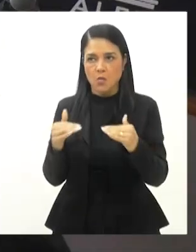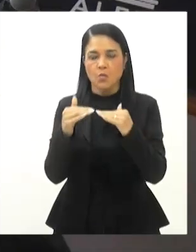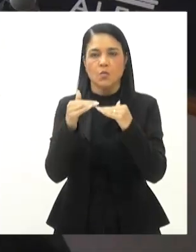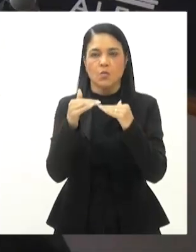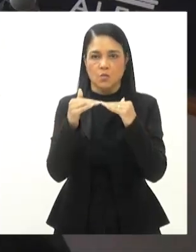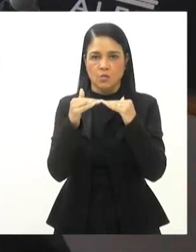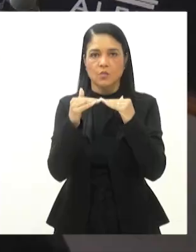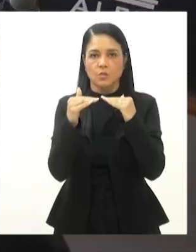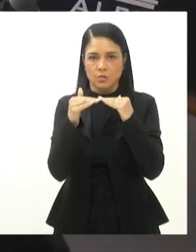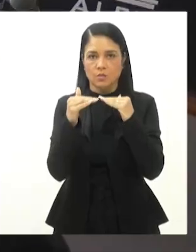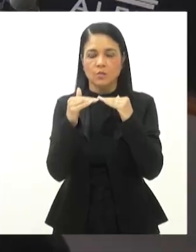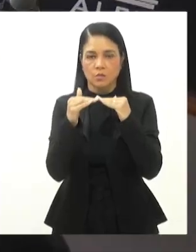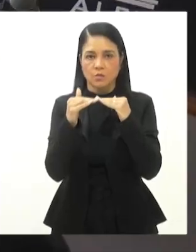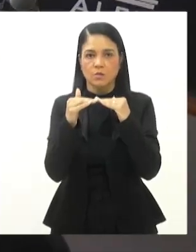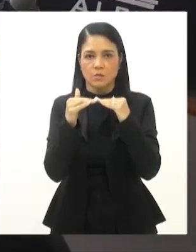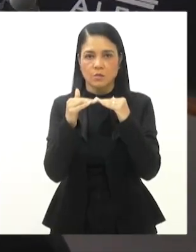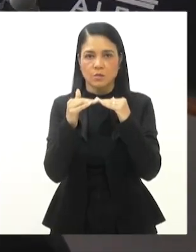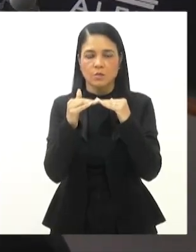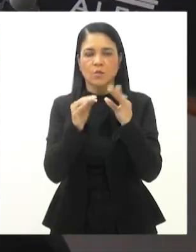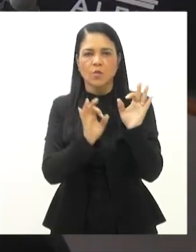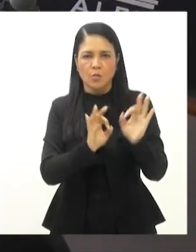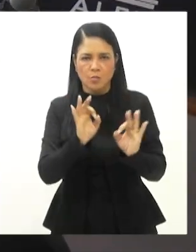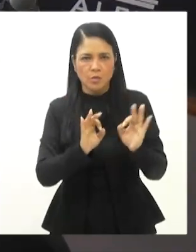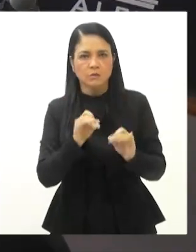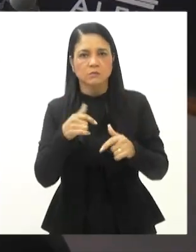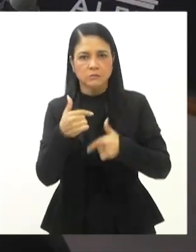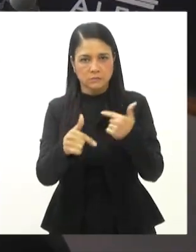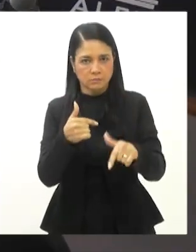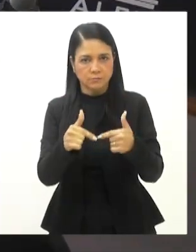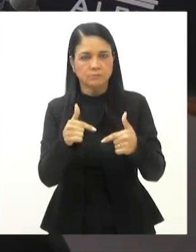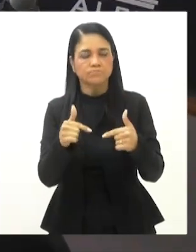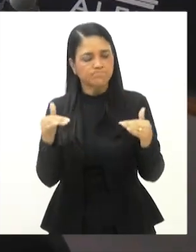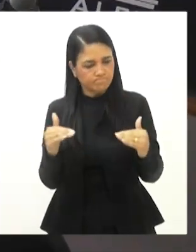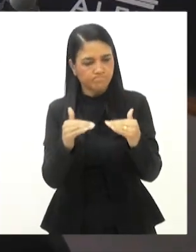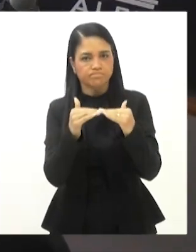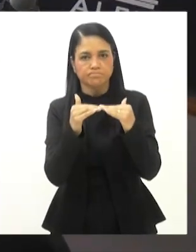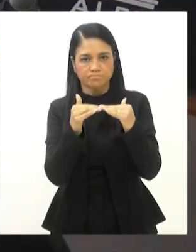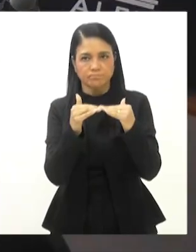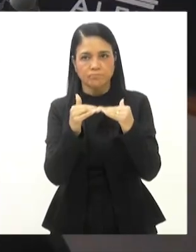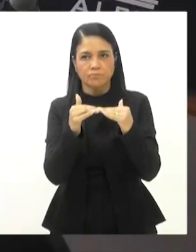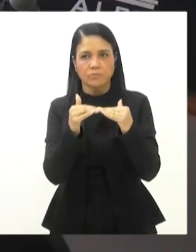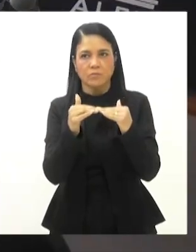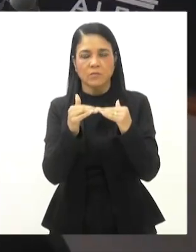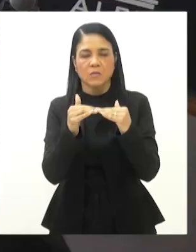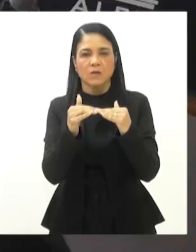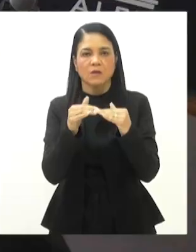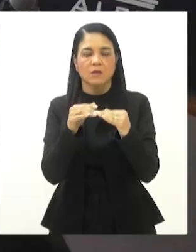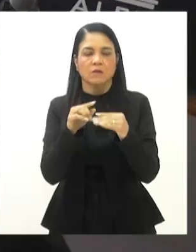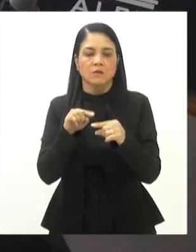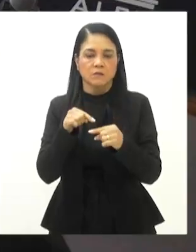com o plano de trabalho e logo em seguida eu faço minhas